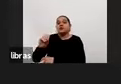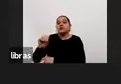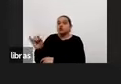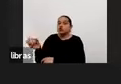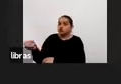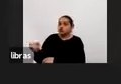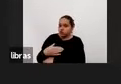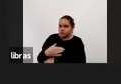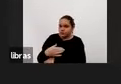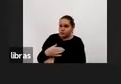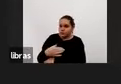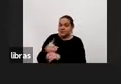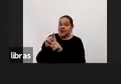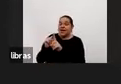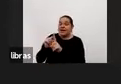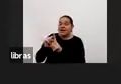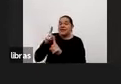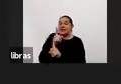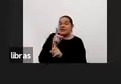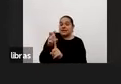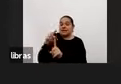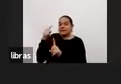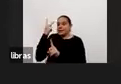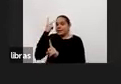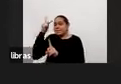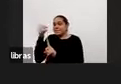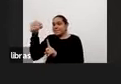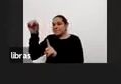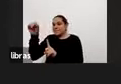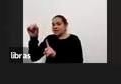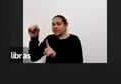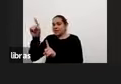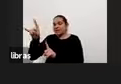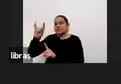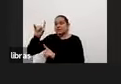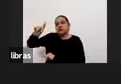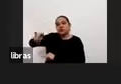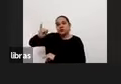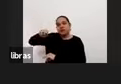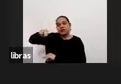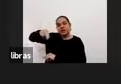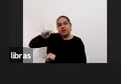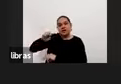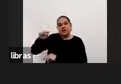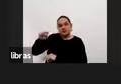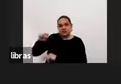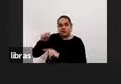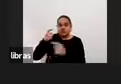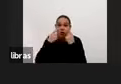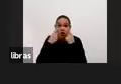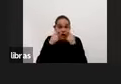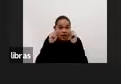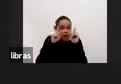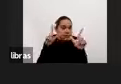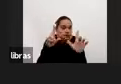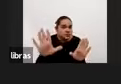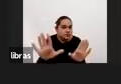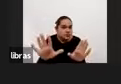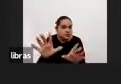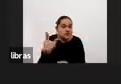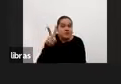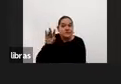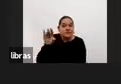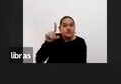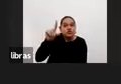10%, com uma medida que reduz a contribuição do INSS e também, prestem atenção, trabalhadores, a redução